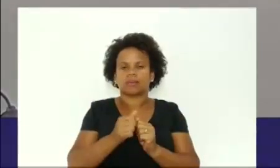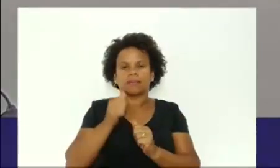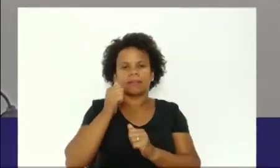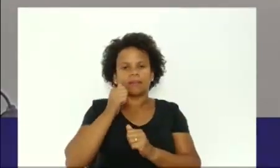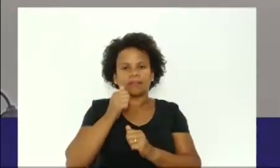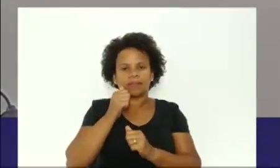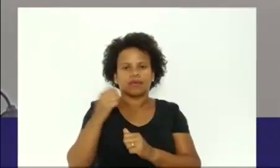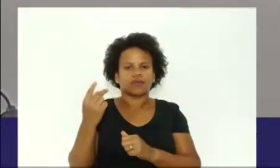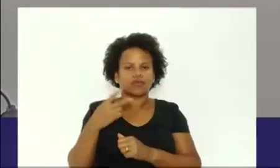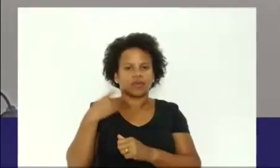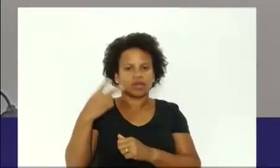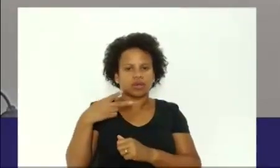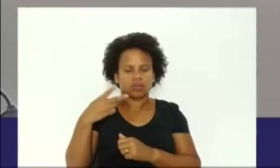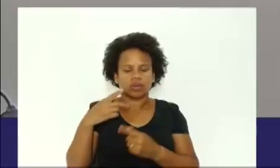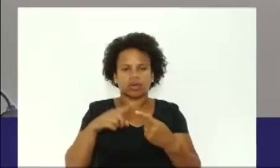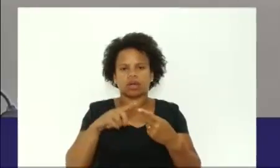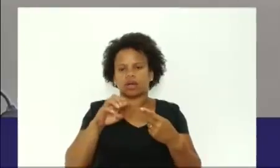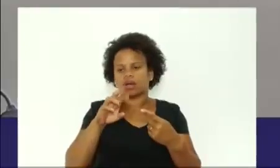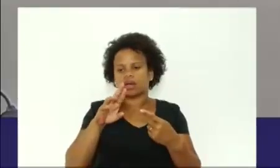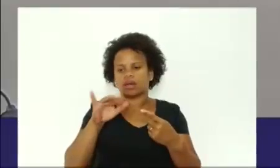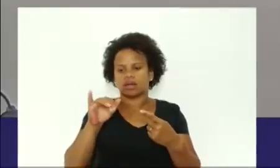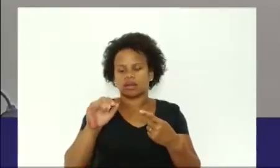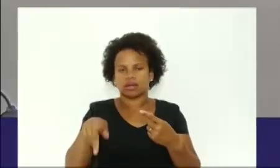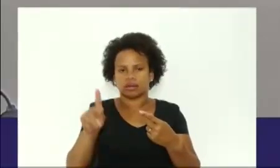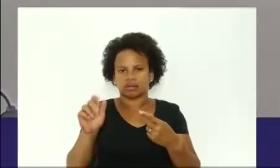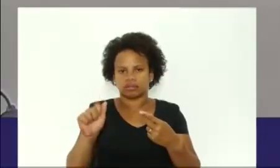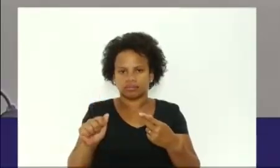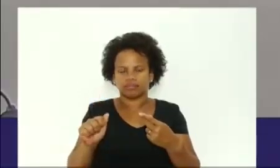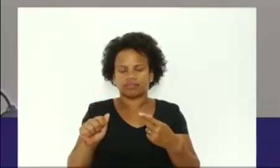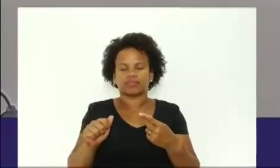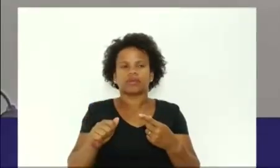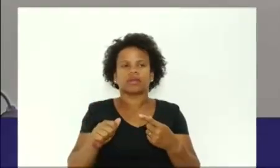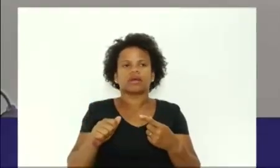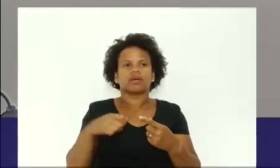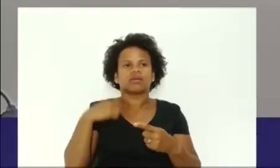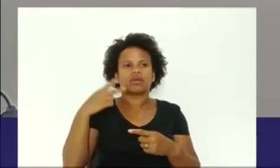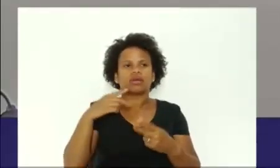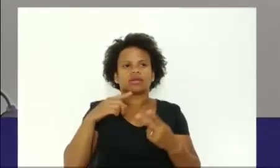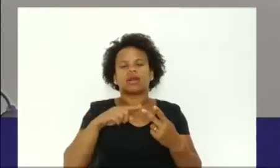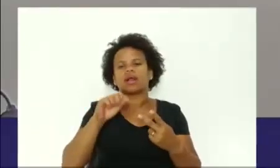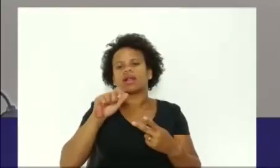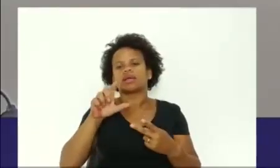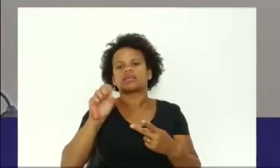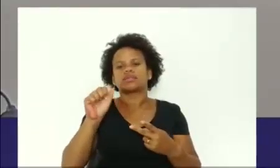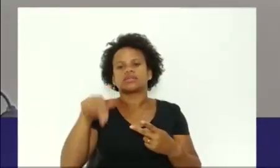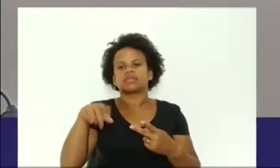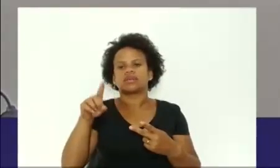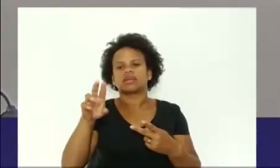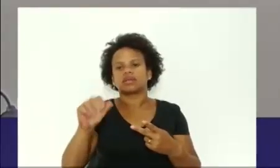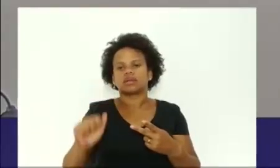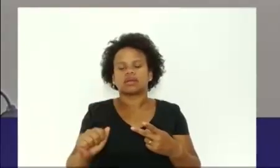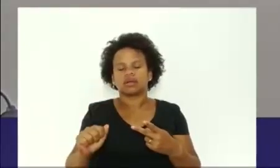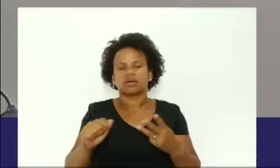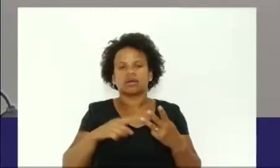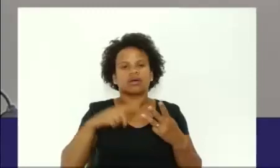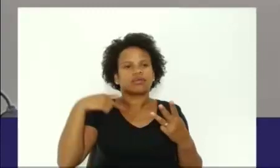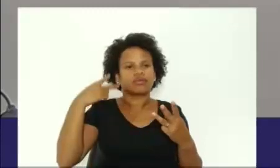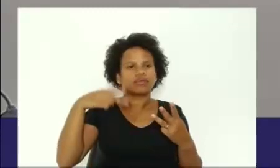vereadoras Érica, da Liga do Bem, vereadora Alessandra Lucchesi e